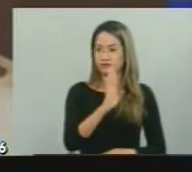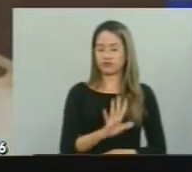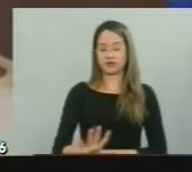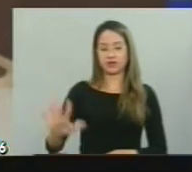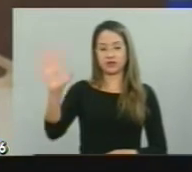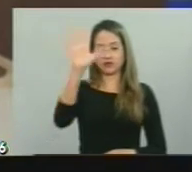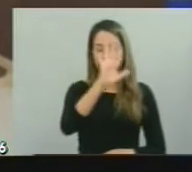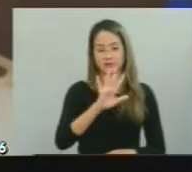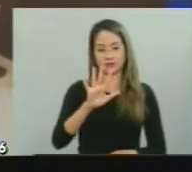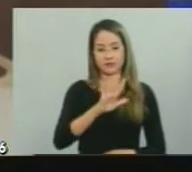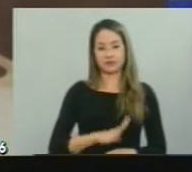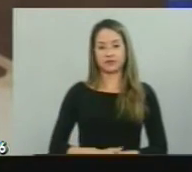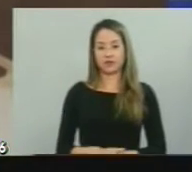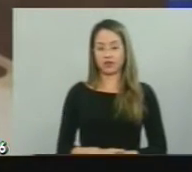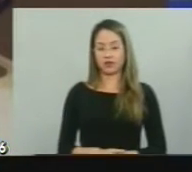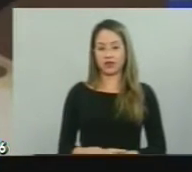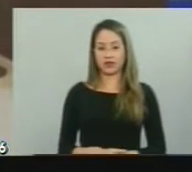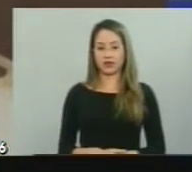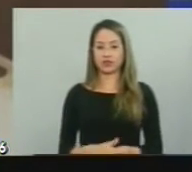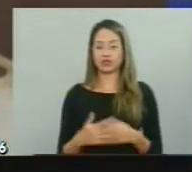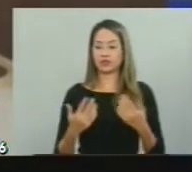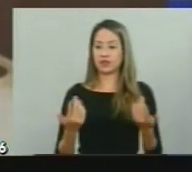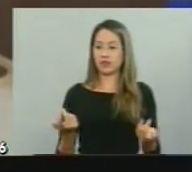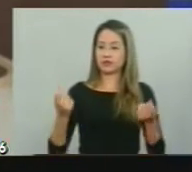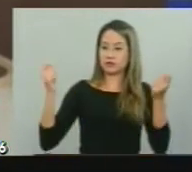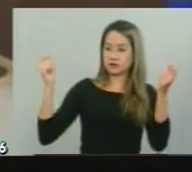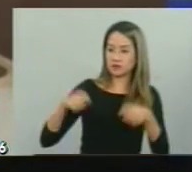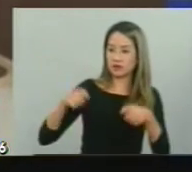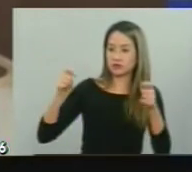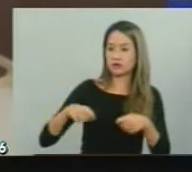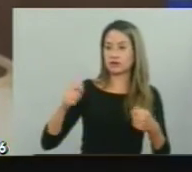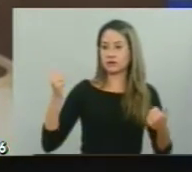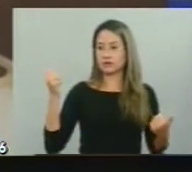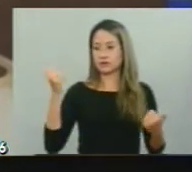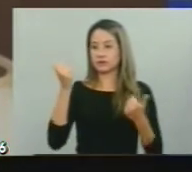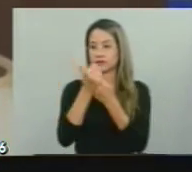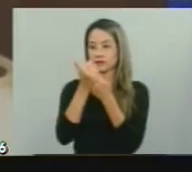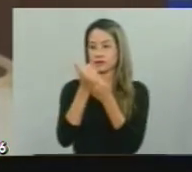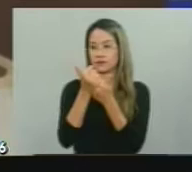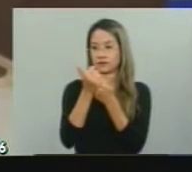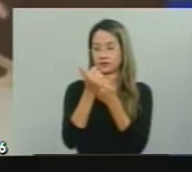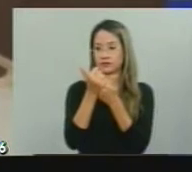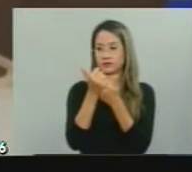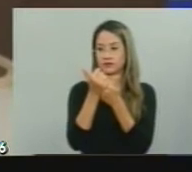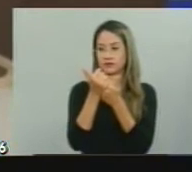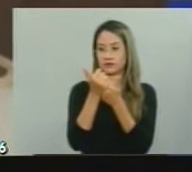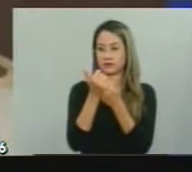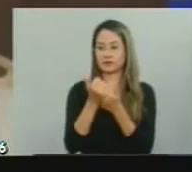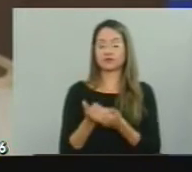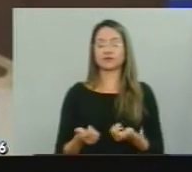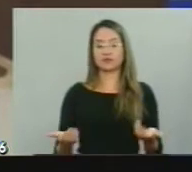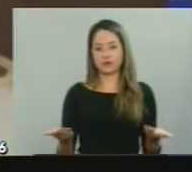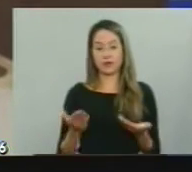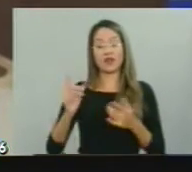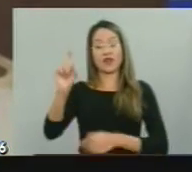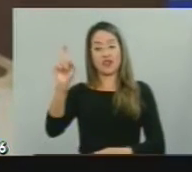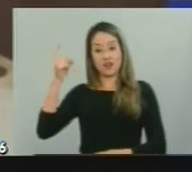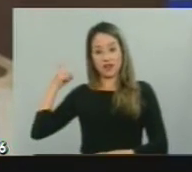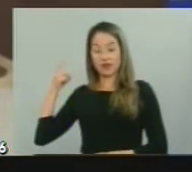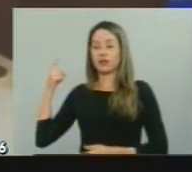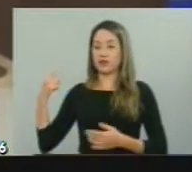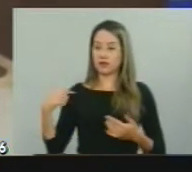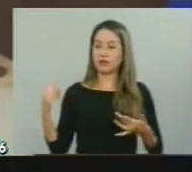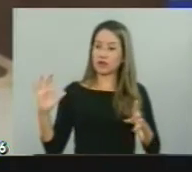a possibilidade de substituir governantes que antes eram aliados do